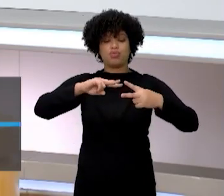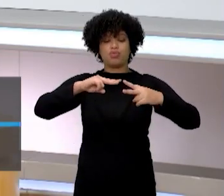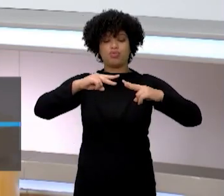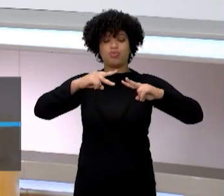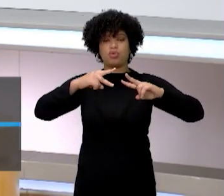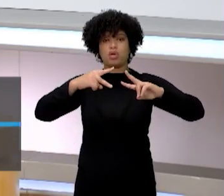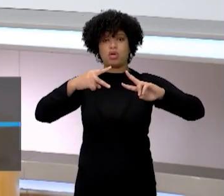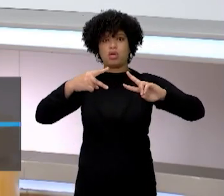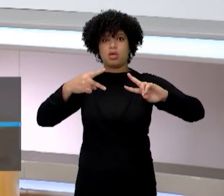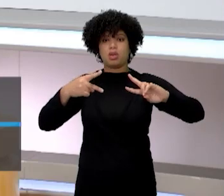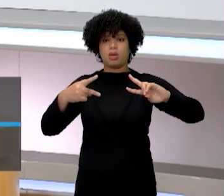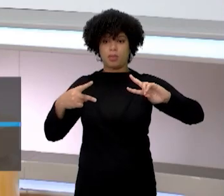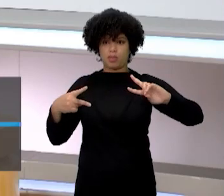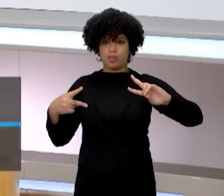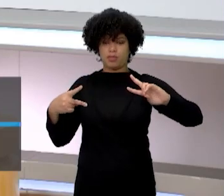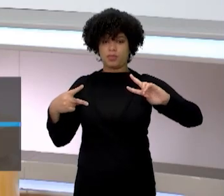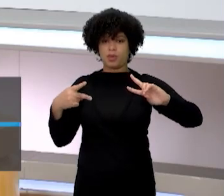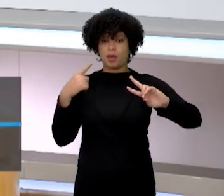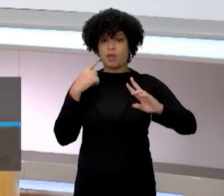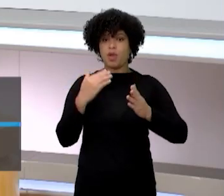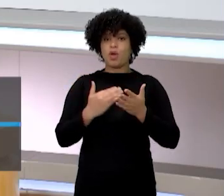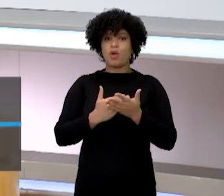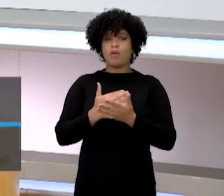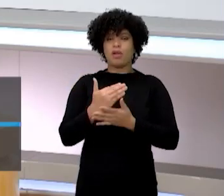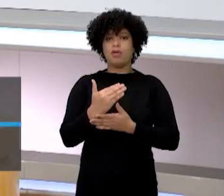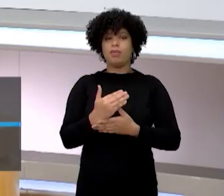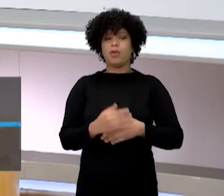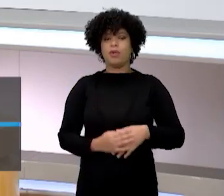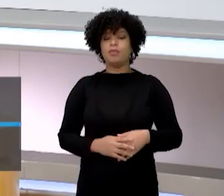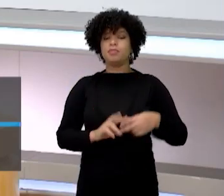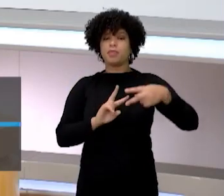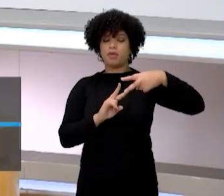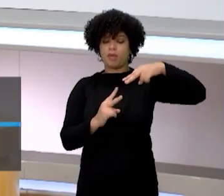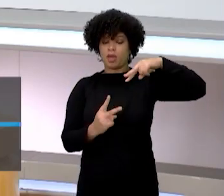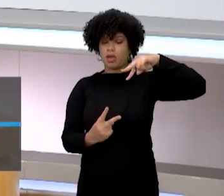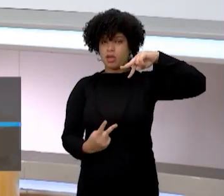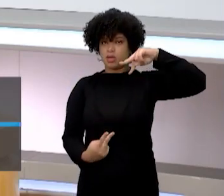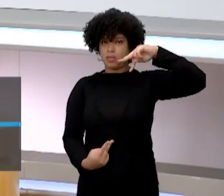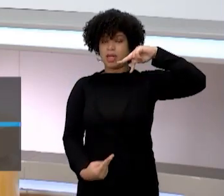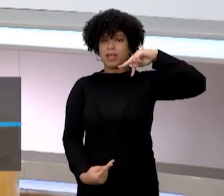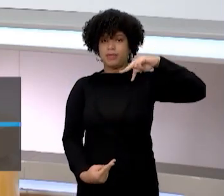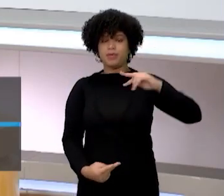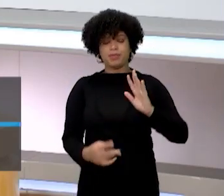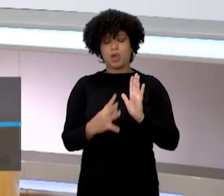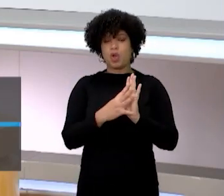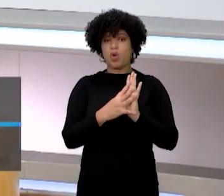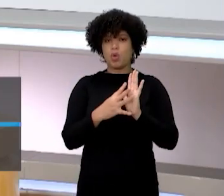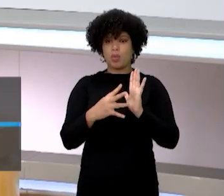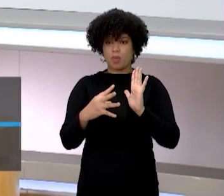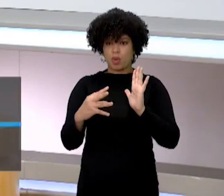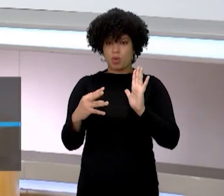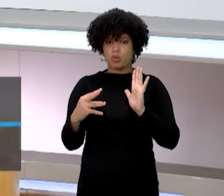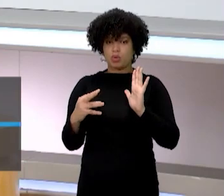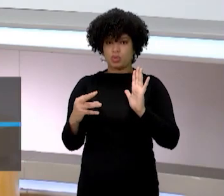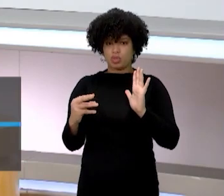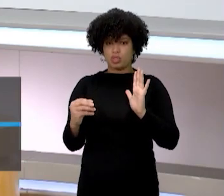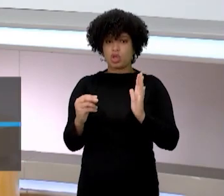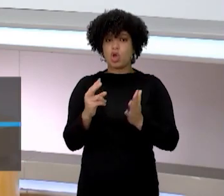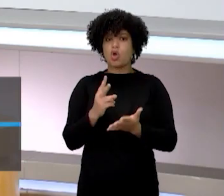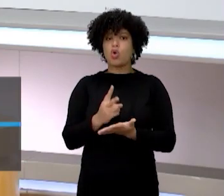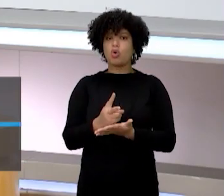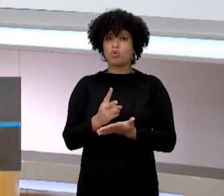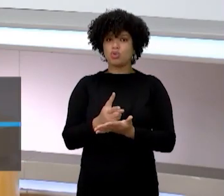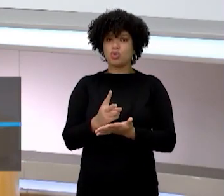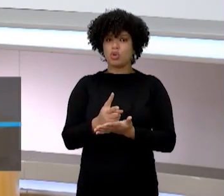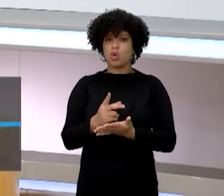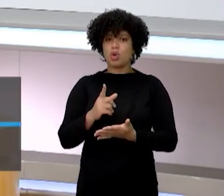fita, a fita inicial, ela se junta, um dos moldes da fita inicial se junta com aquele molde que